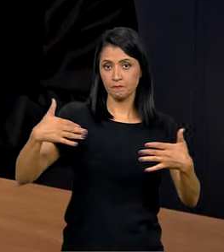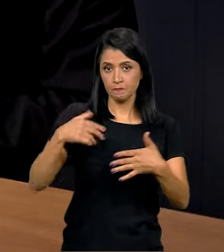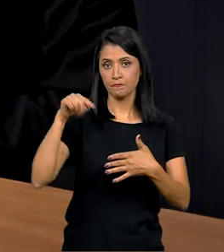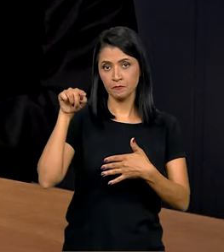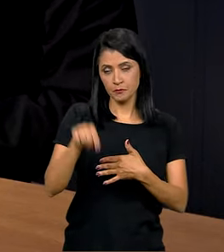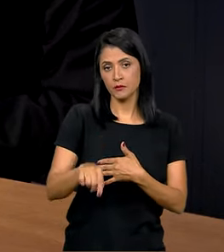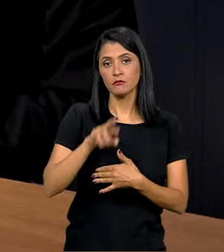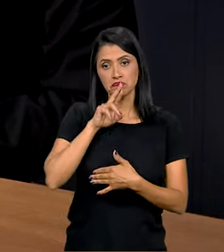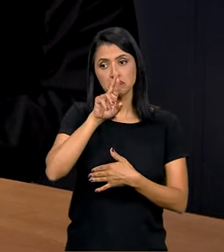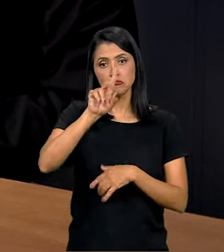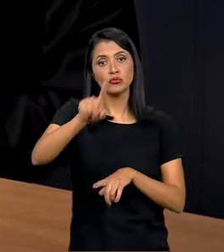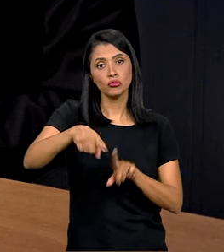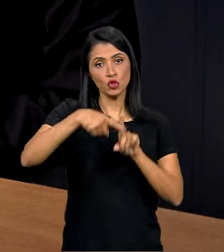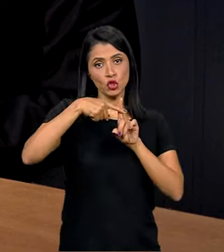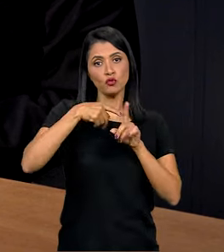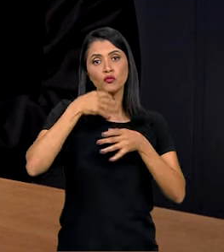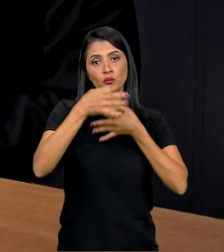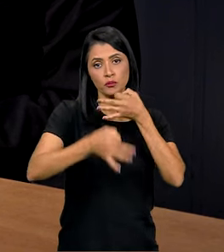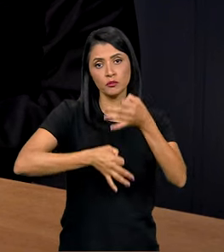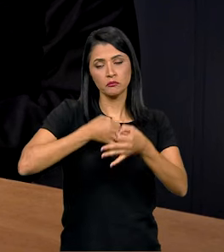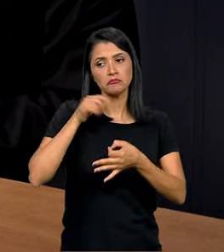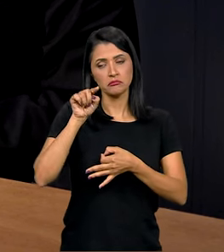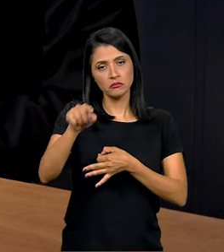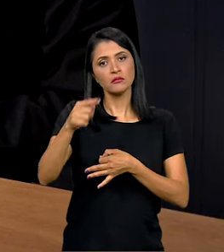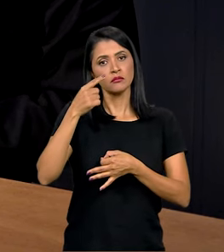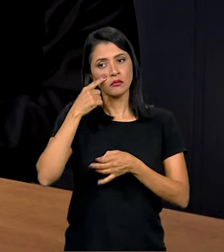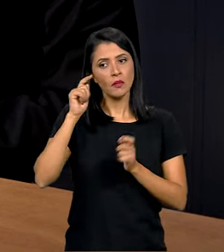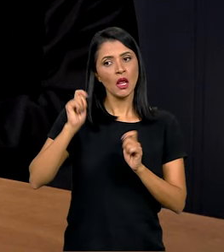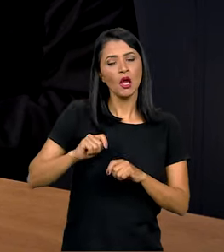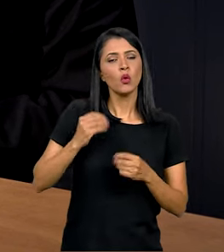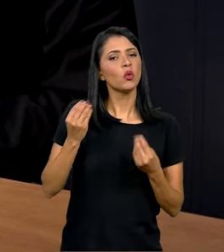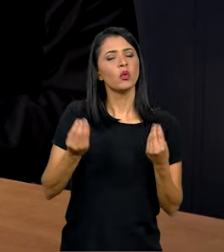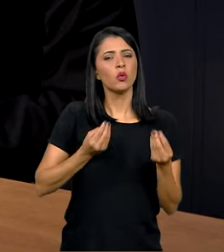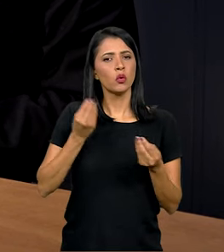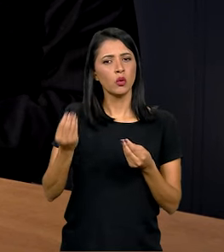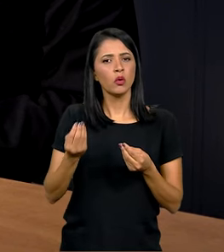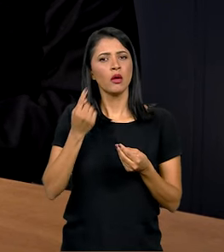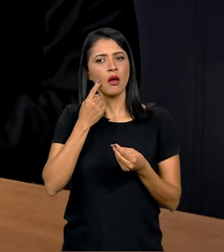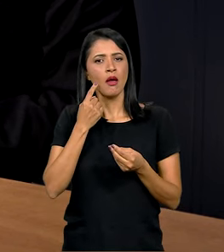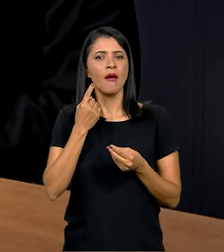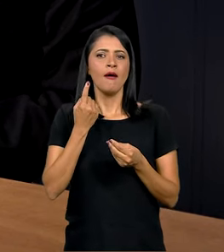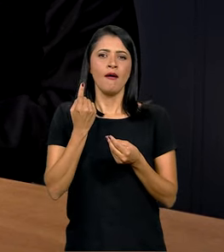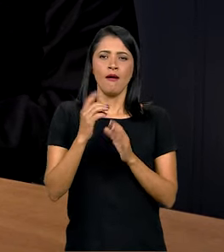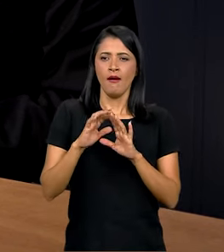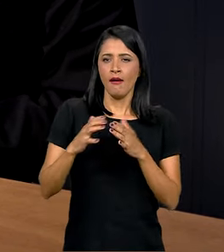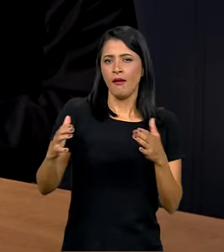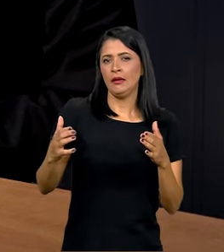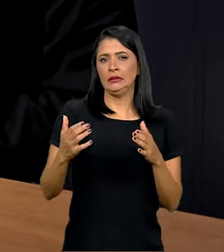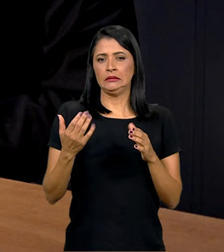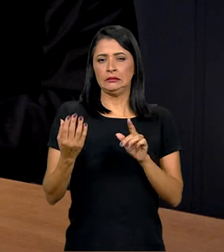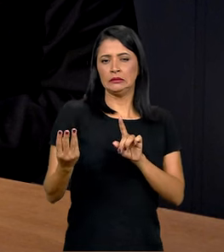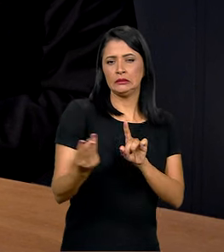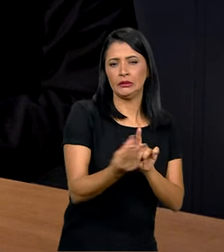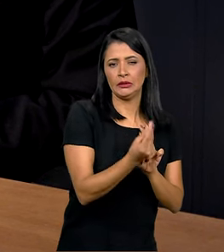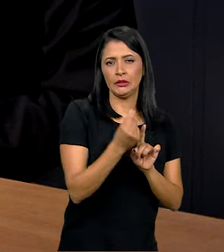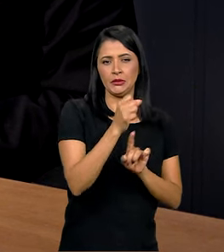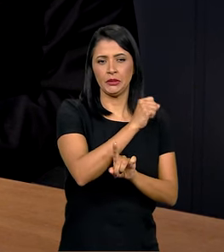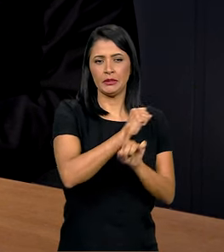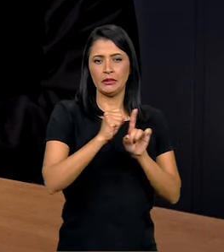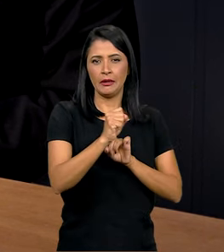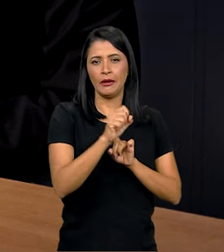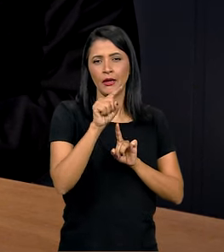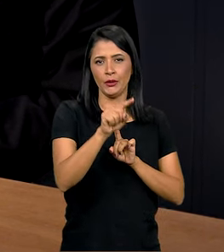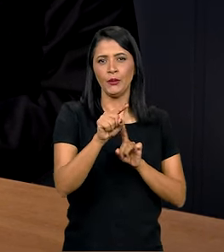cidades elas reagem muito positivamente né muito nessa esteira de aumento de de vulnerabilidades